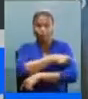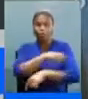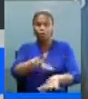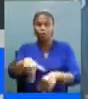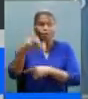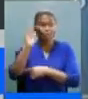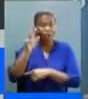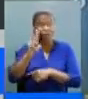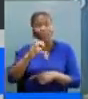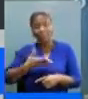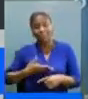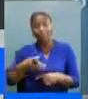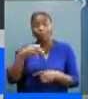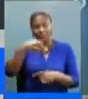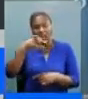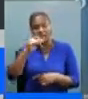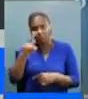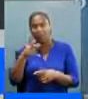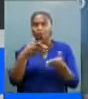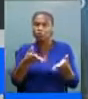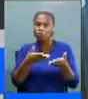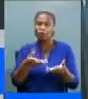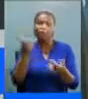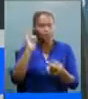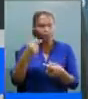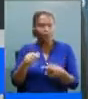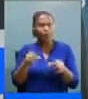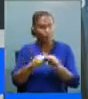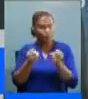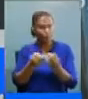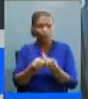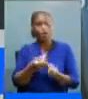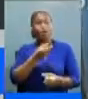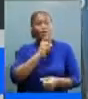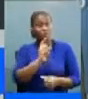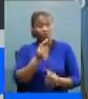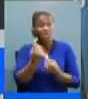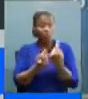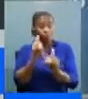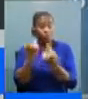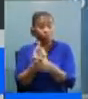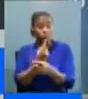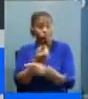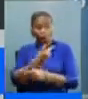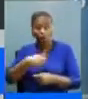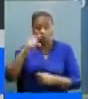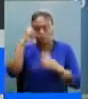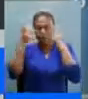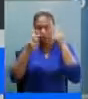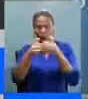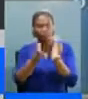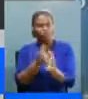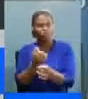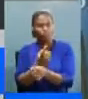UCID. Há também contribuições muito válidas da sociedade civil que alerta para determinados aspectos. Pensamos que todos